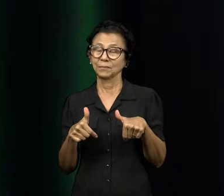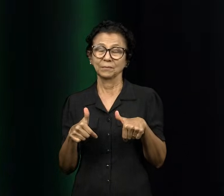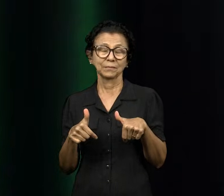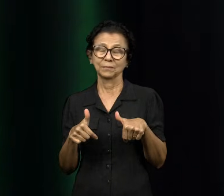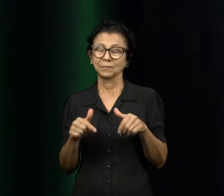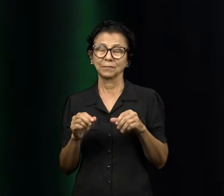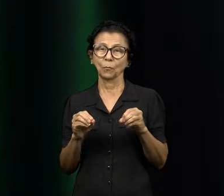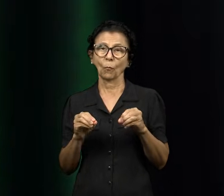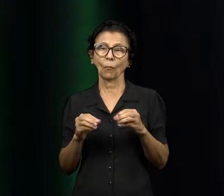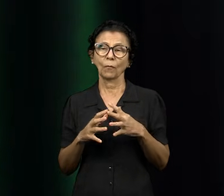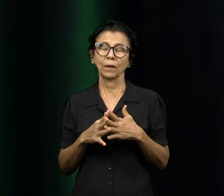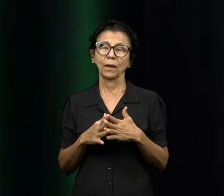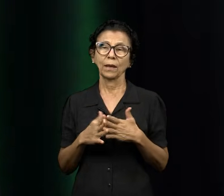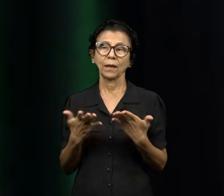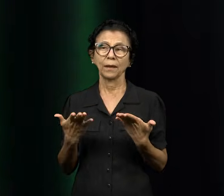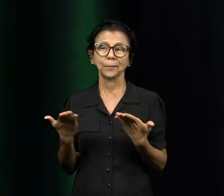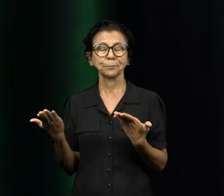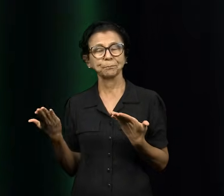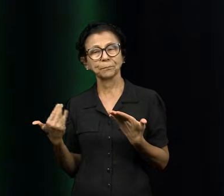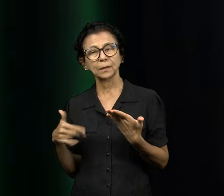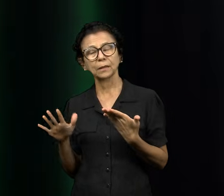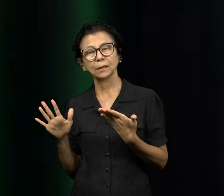estava mostrando a sua...